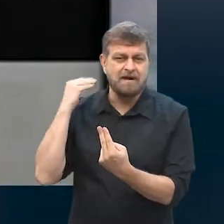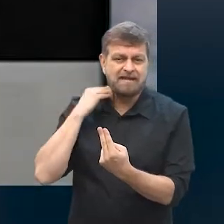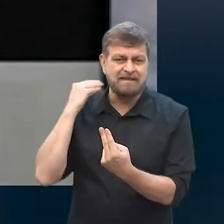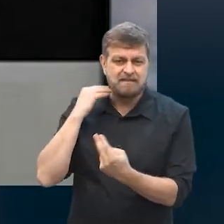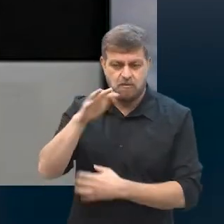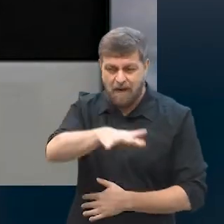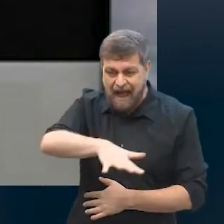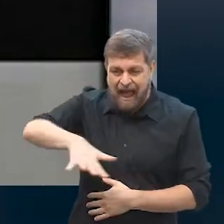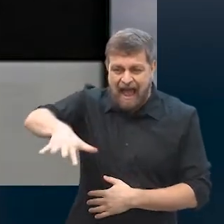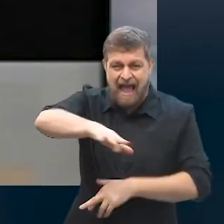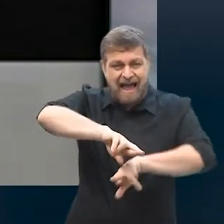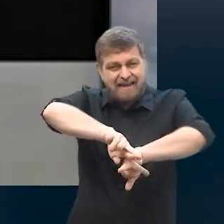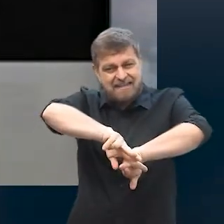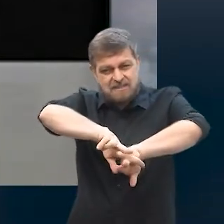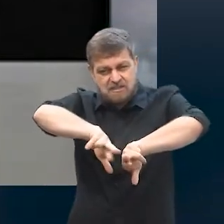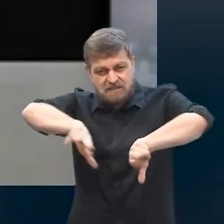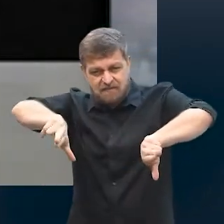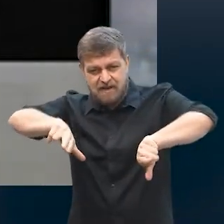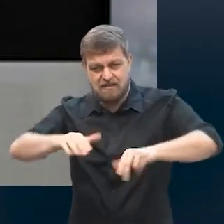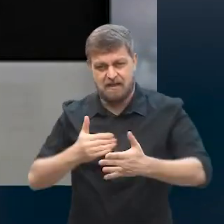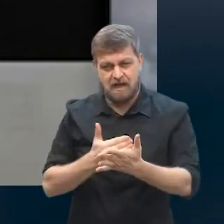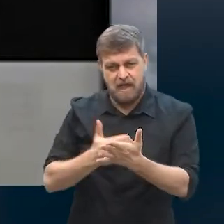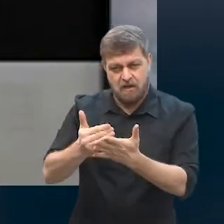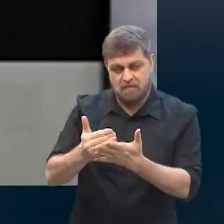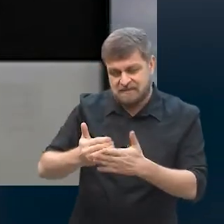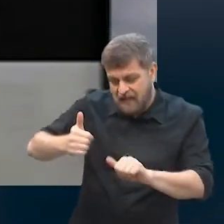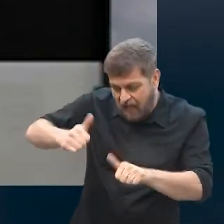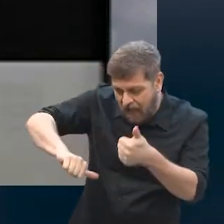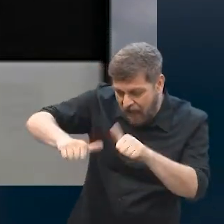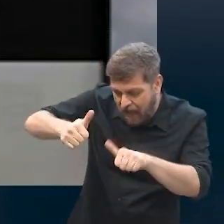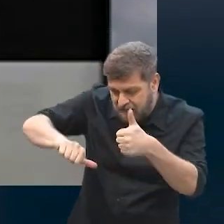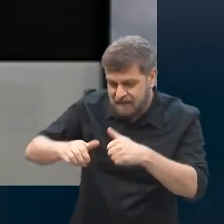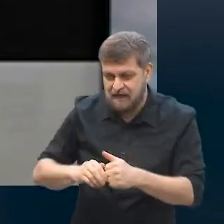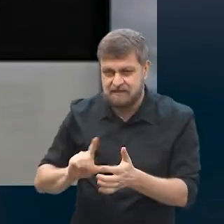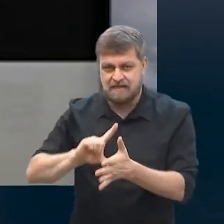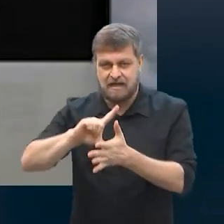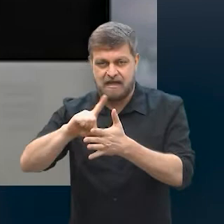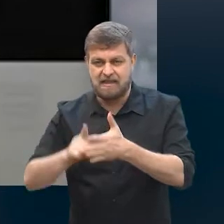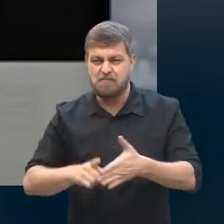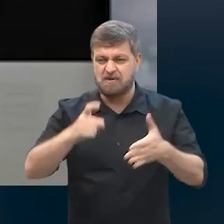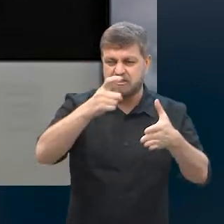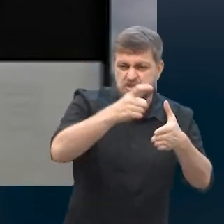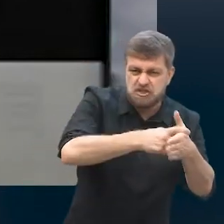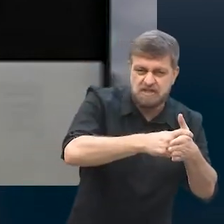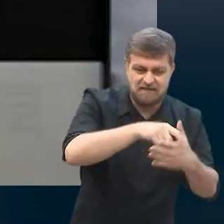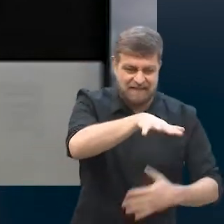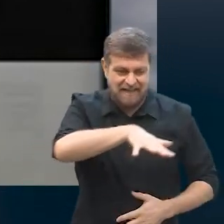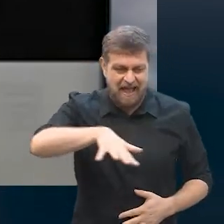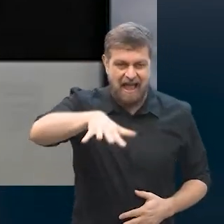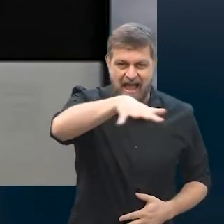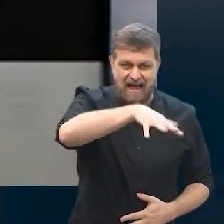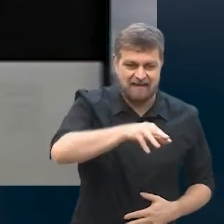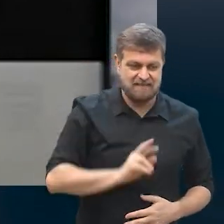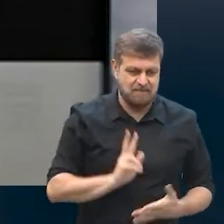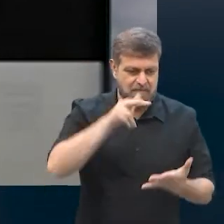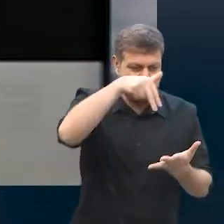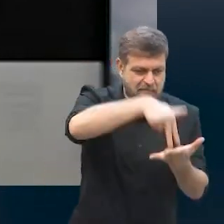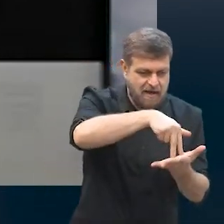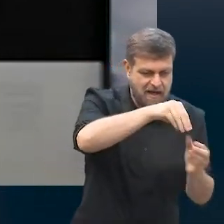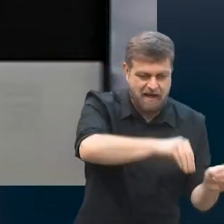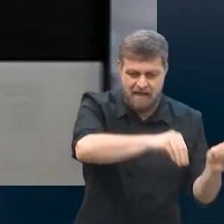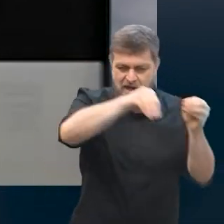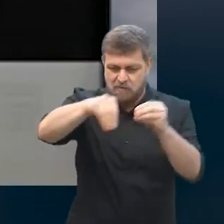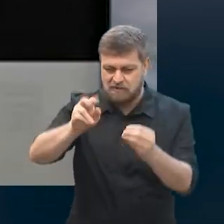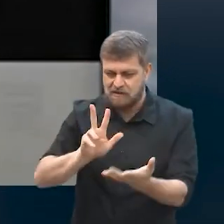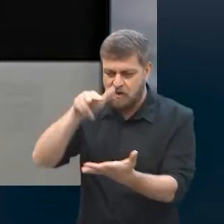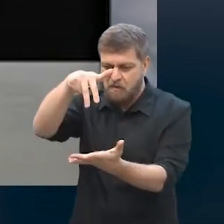várias posições. Então, eu comecei com análise, depois eu fui para dívida, depois eu fui para... Então, eu fui mudando. A